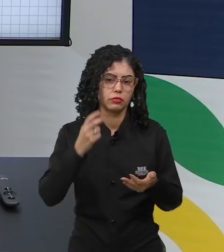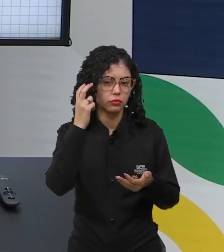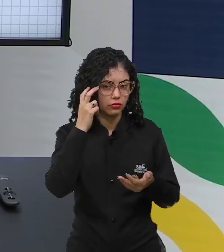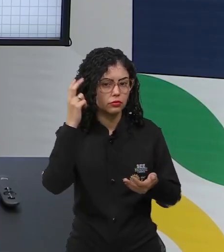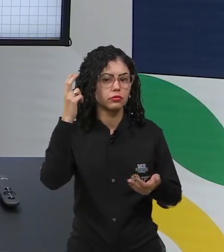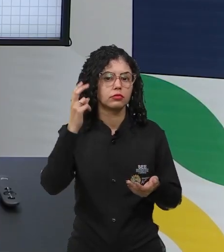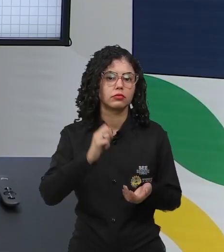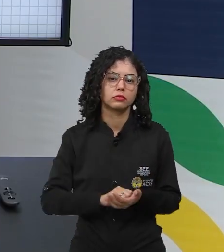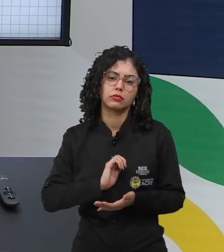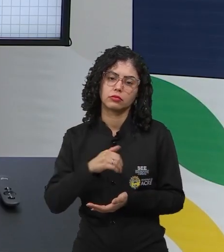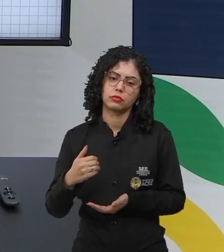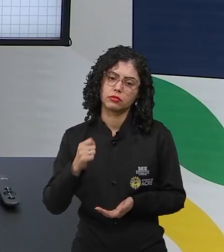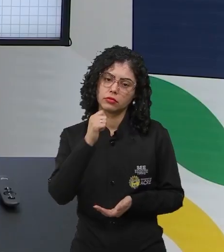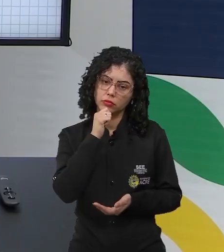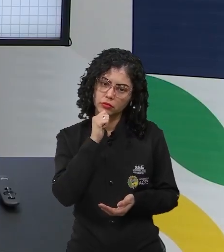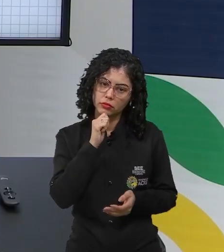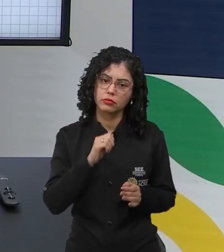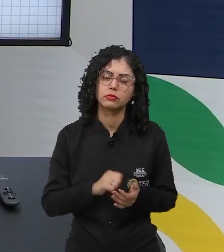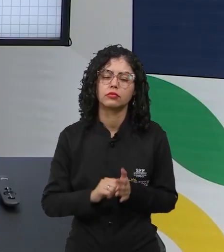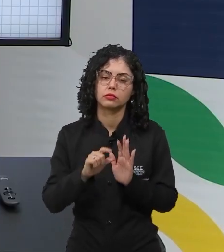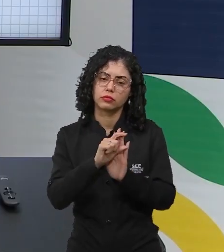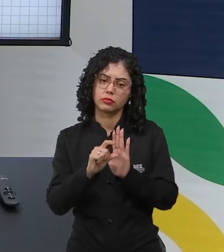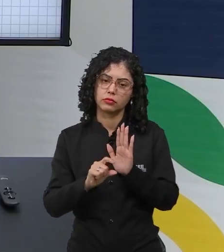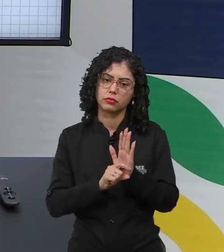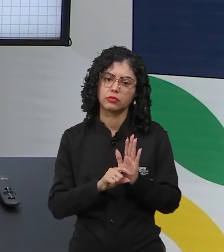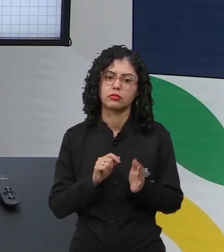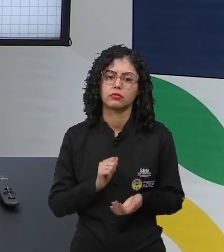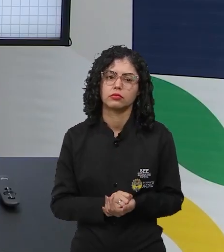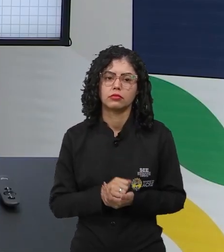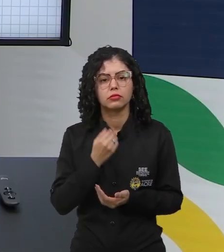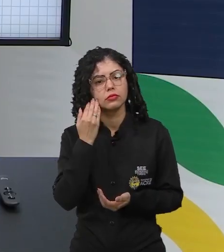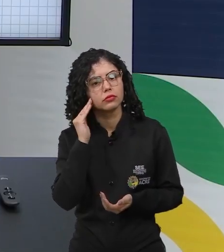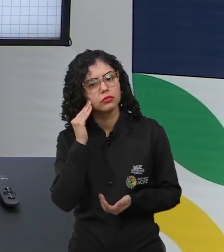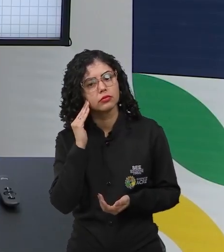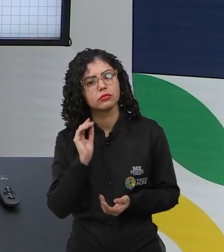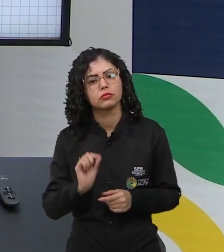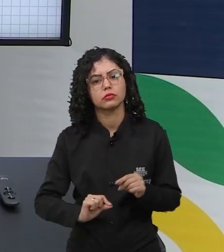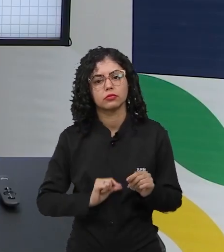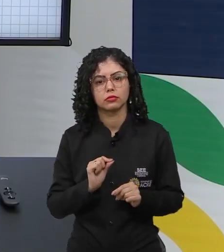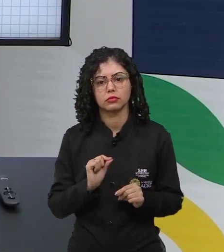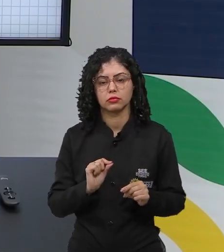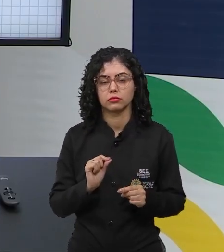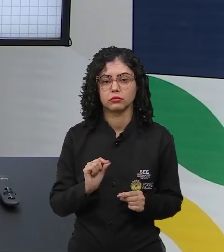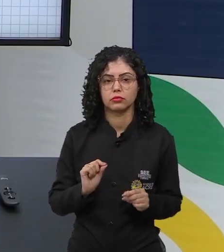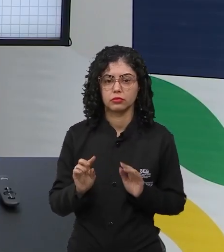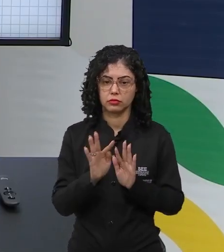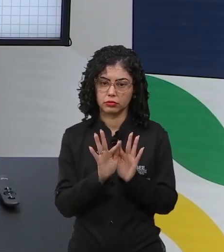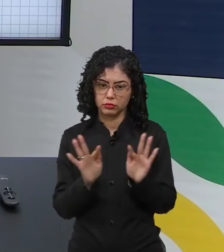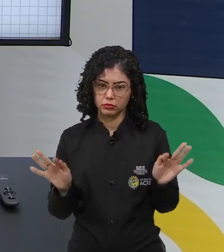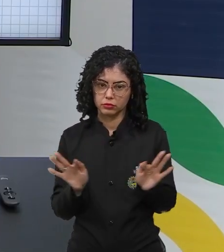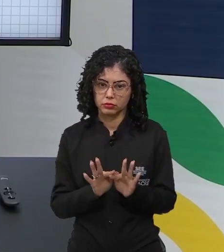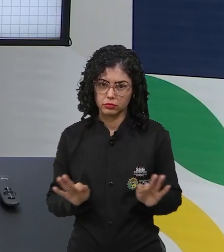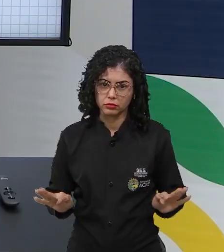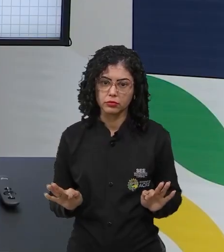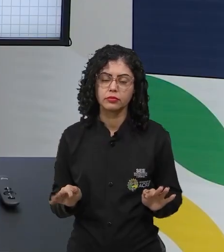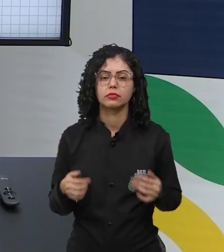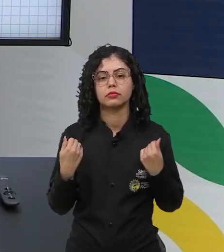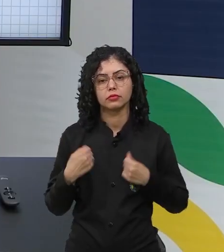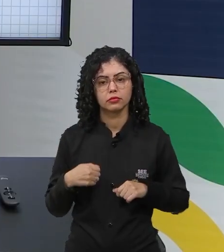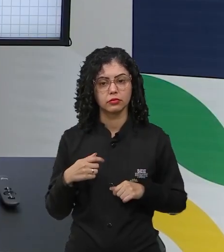É quando você vai lendo parágrafo por parágrafo e entendendo o que as frases estão